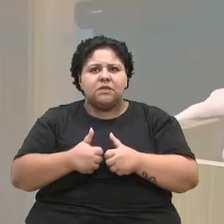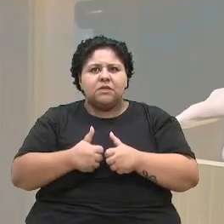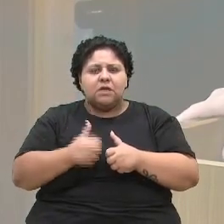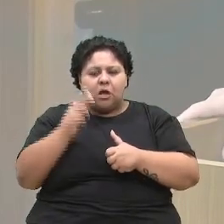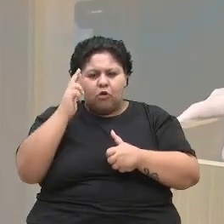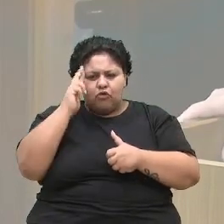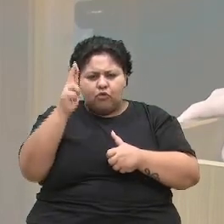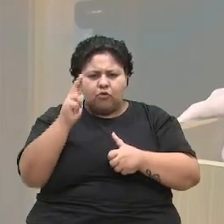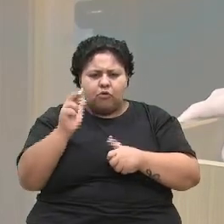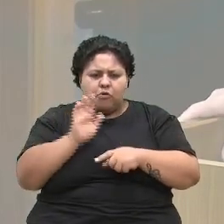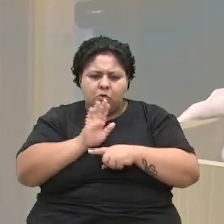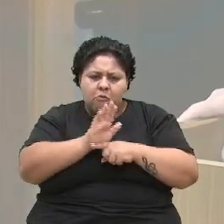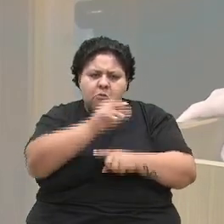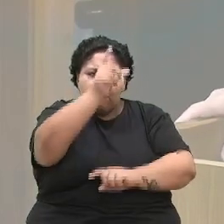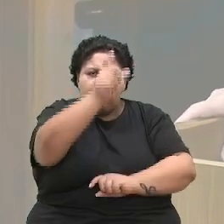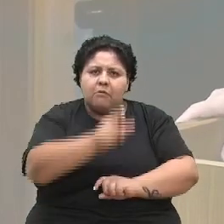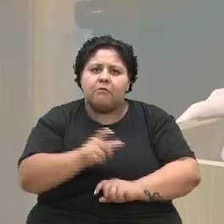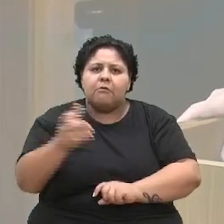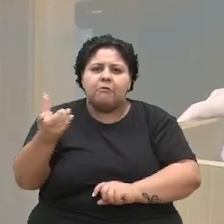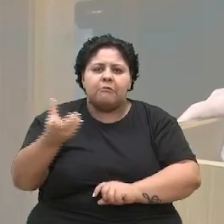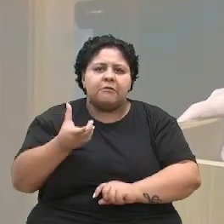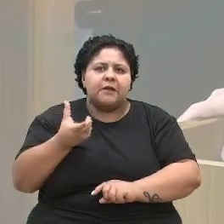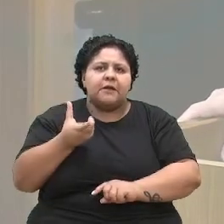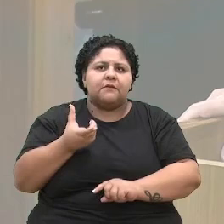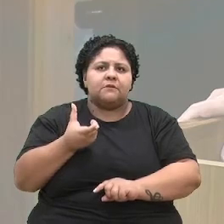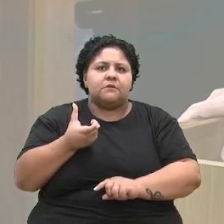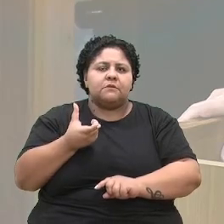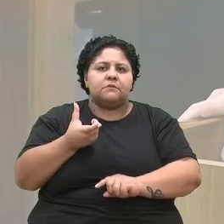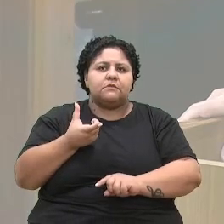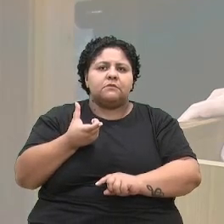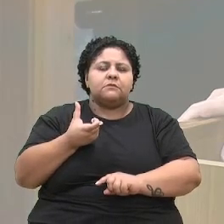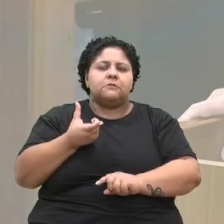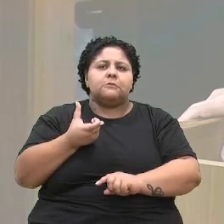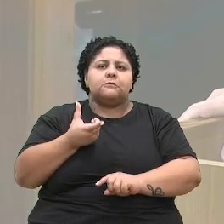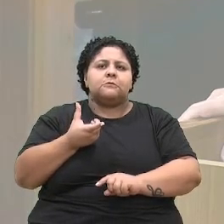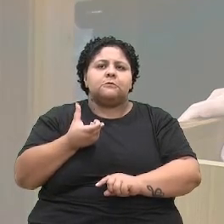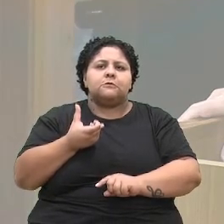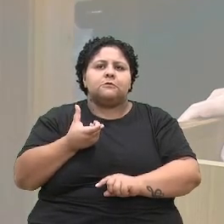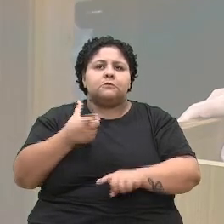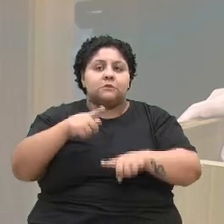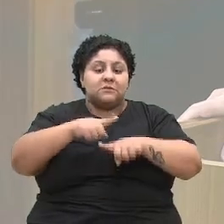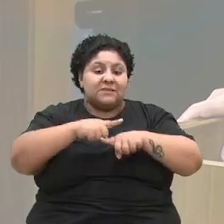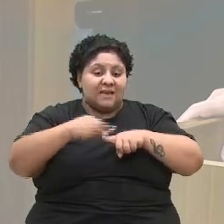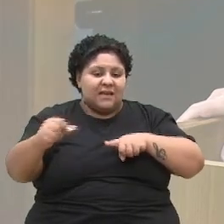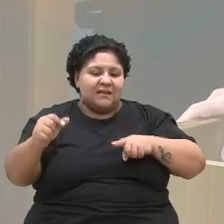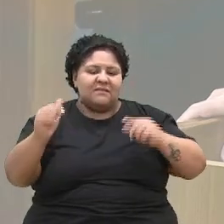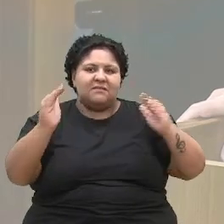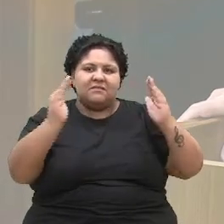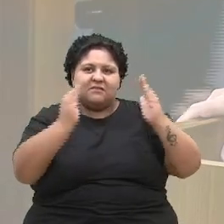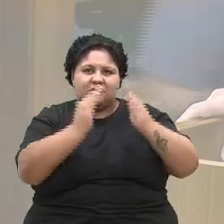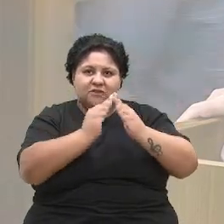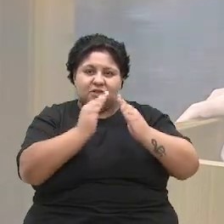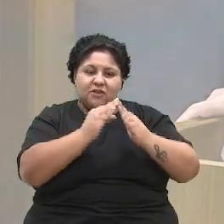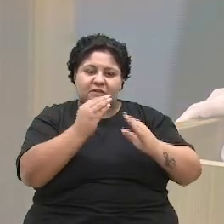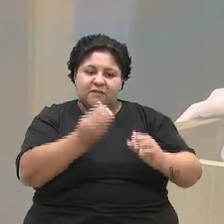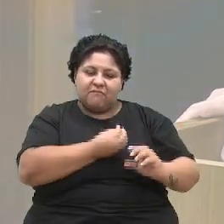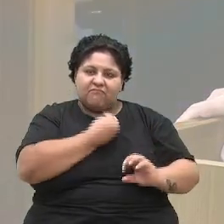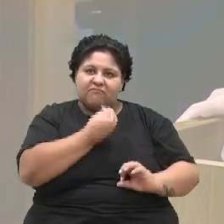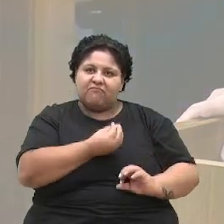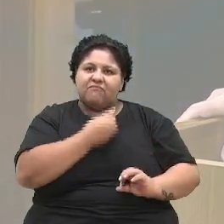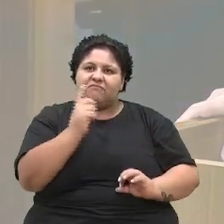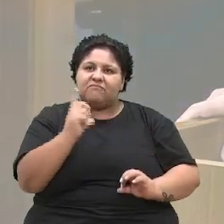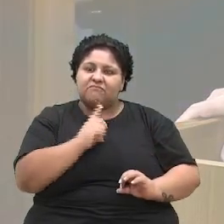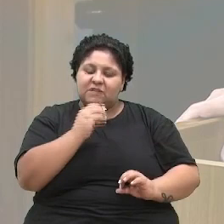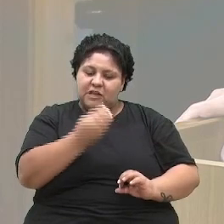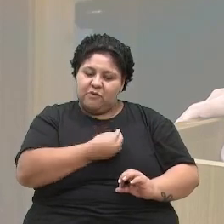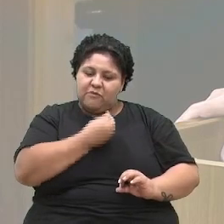auxiliar a estas pessoas que querem, de fato, fazer com que essas pessoas que vivem em situação de rua tenham uma vida